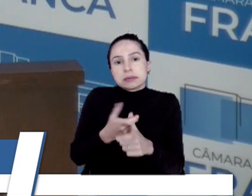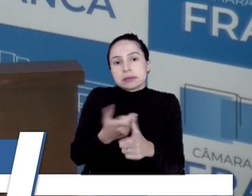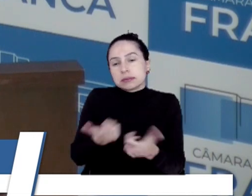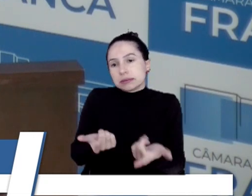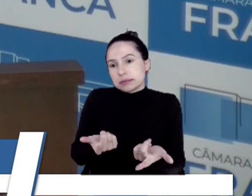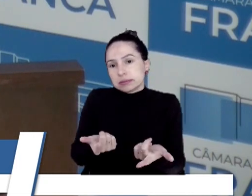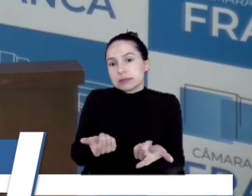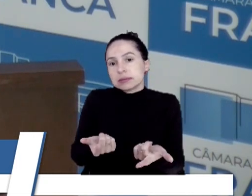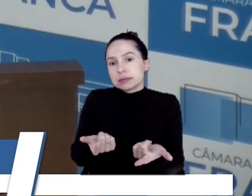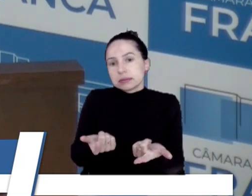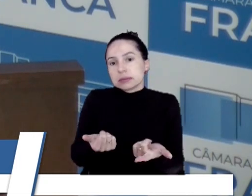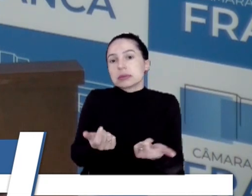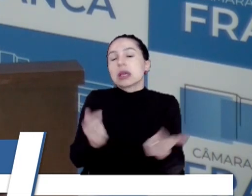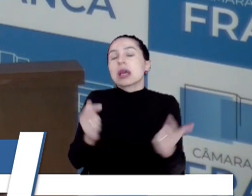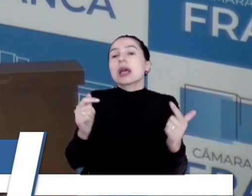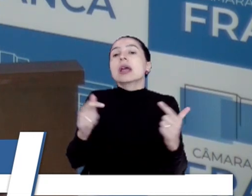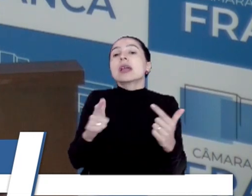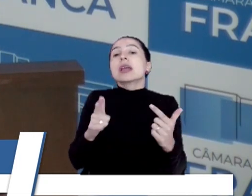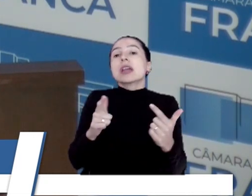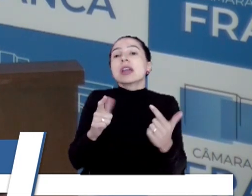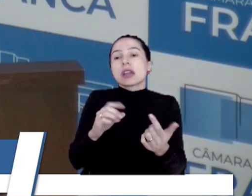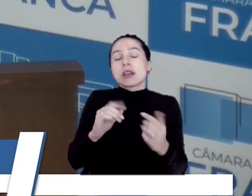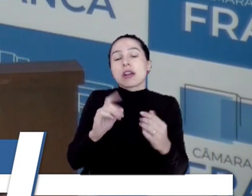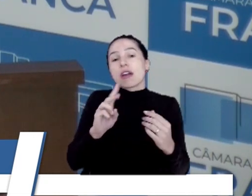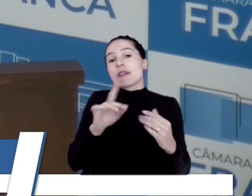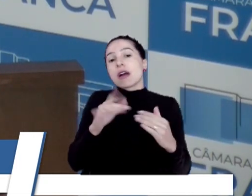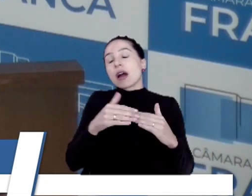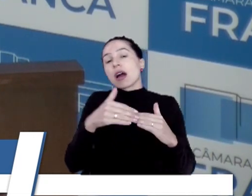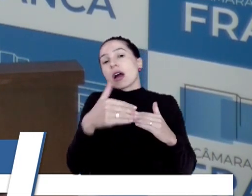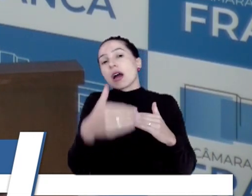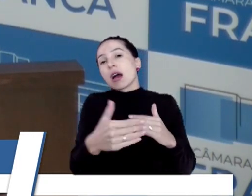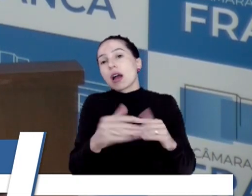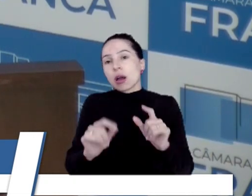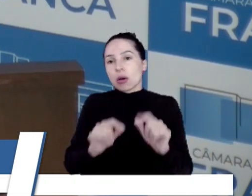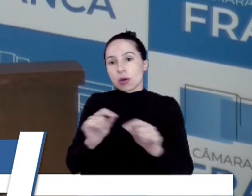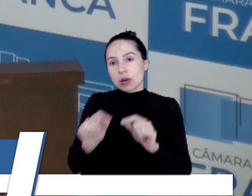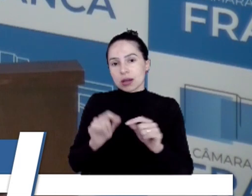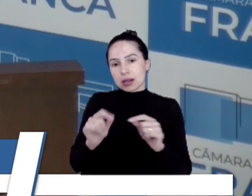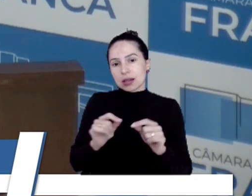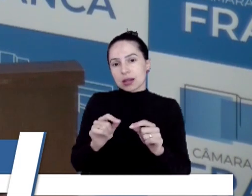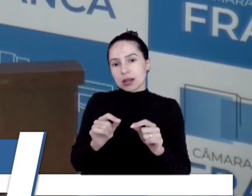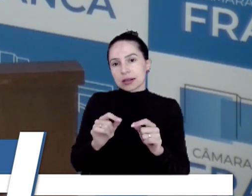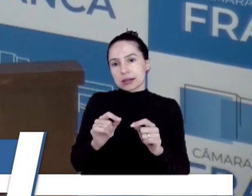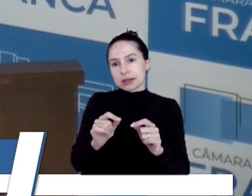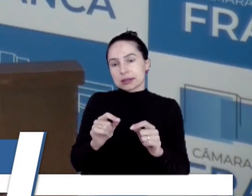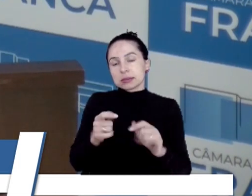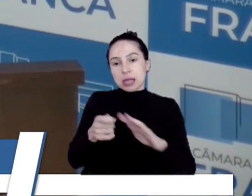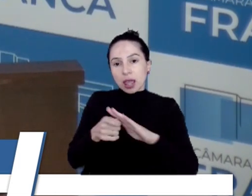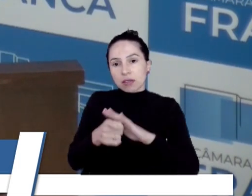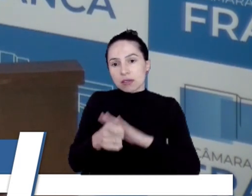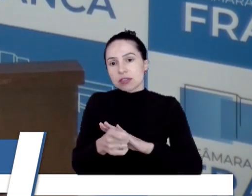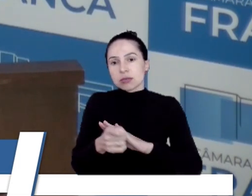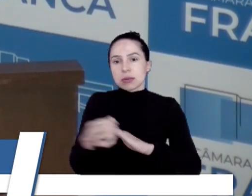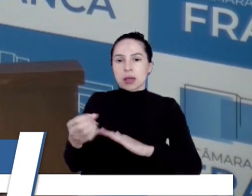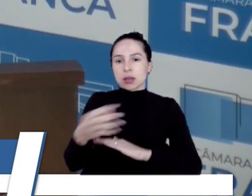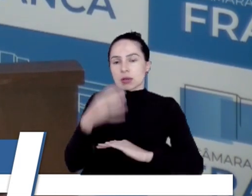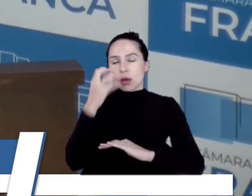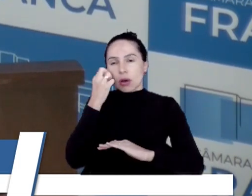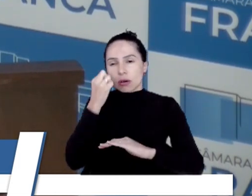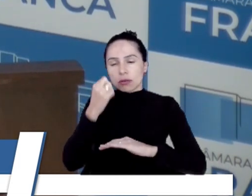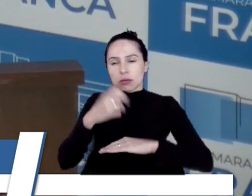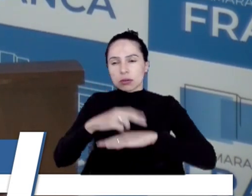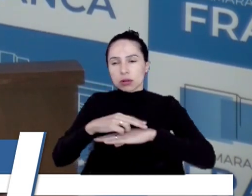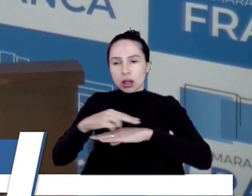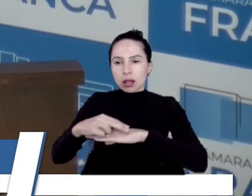E o qual que é a projeção para investimento em novos leitos? Existe um